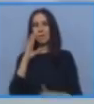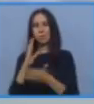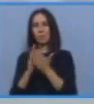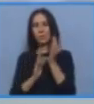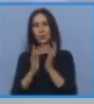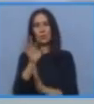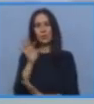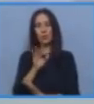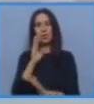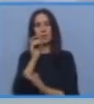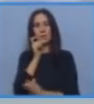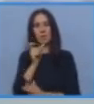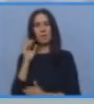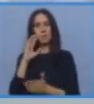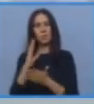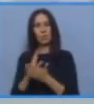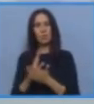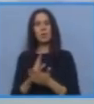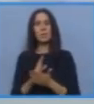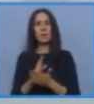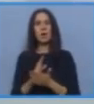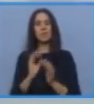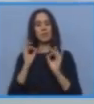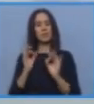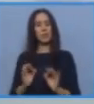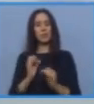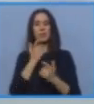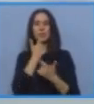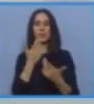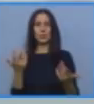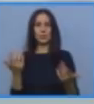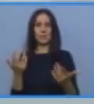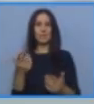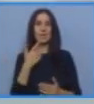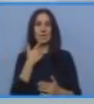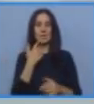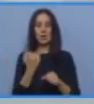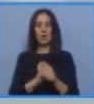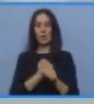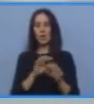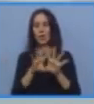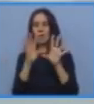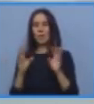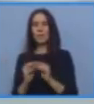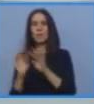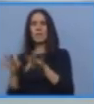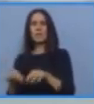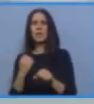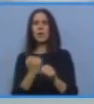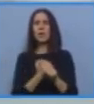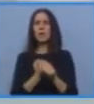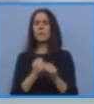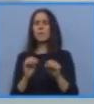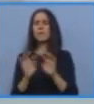Jesus, as últimas palavras: tudo está consumado. Quer dizer, a obra chegou ao fim. E o que é que chegou ao fim na obra?